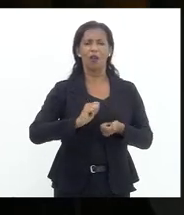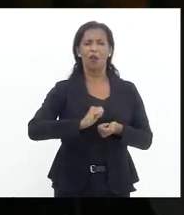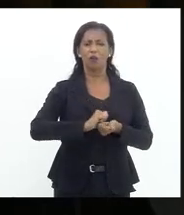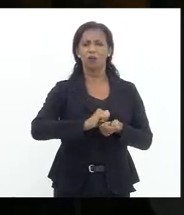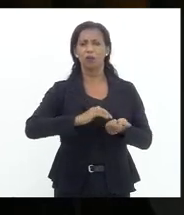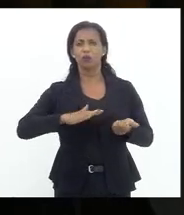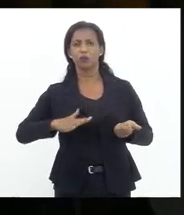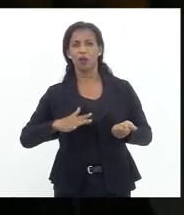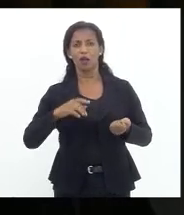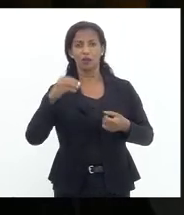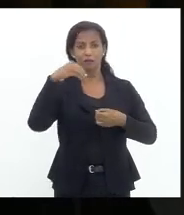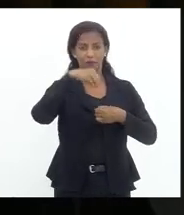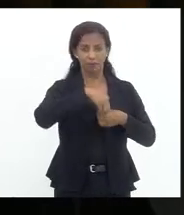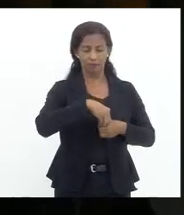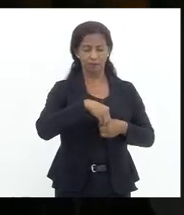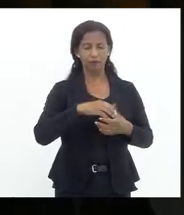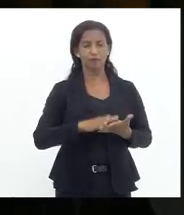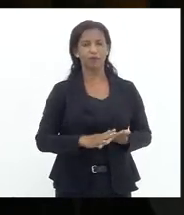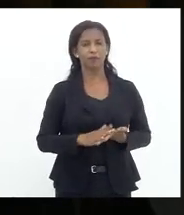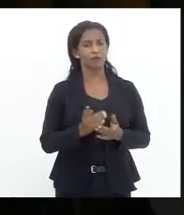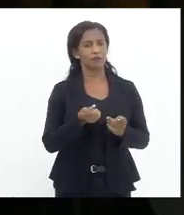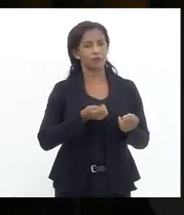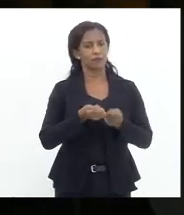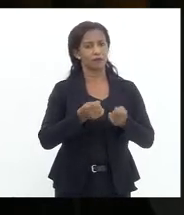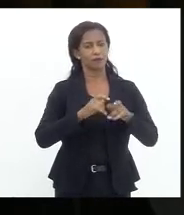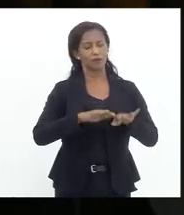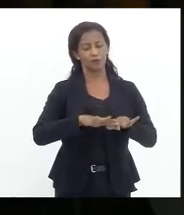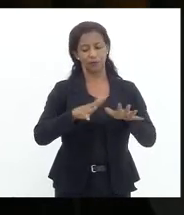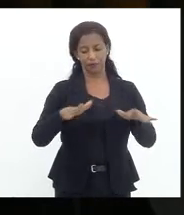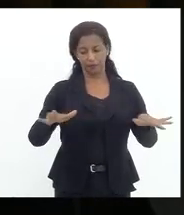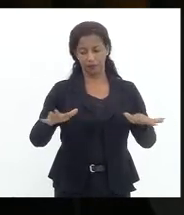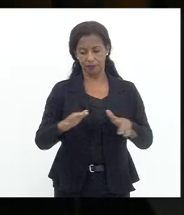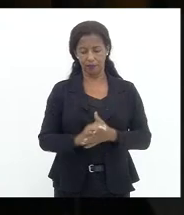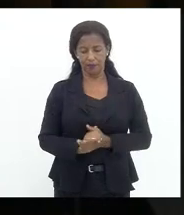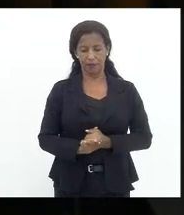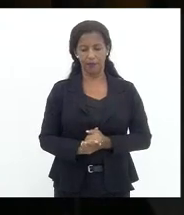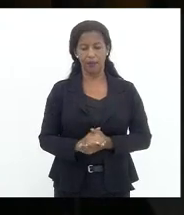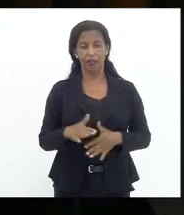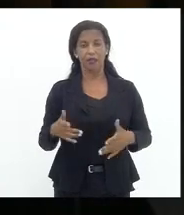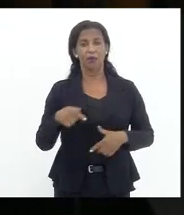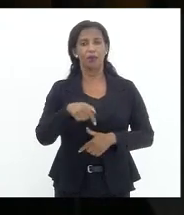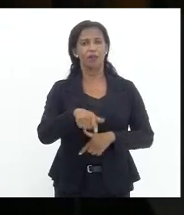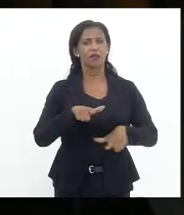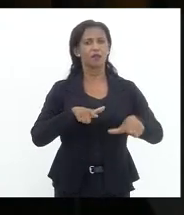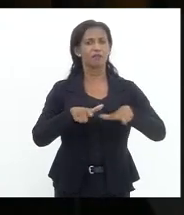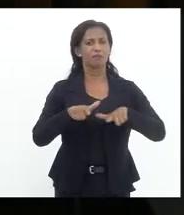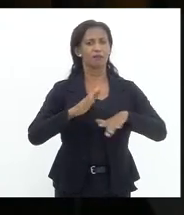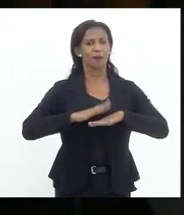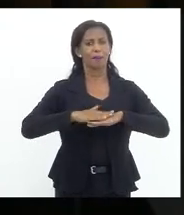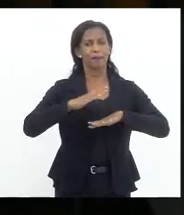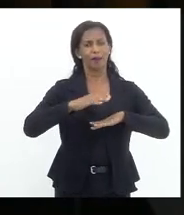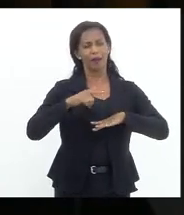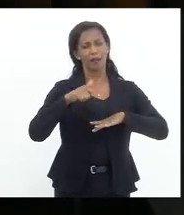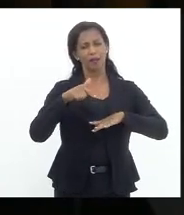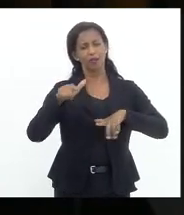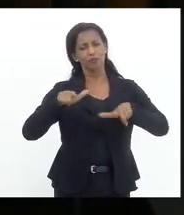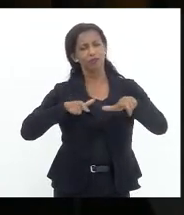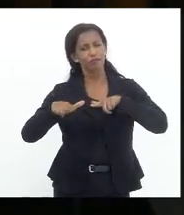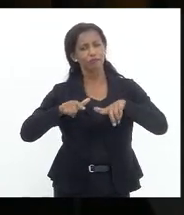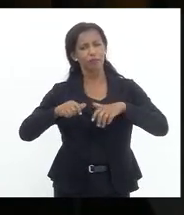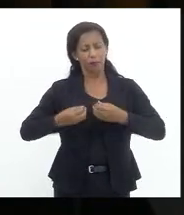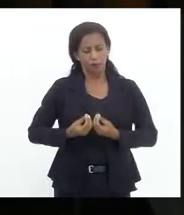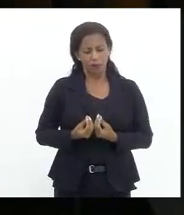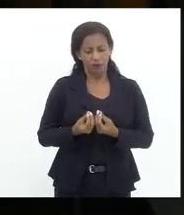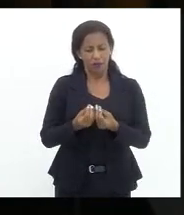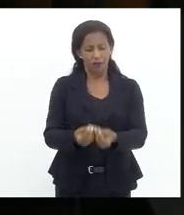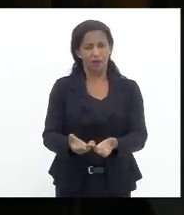estão inseridas nesta economia do mar. Então, esse trabalho é mais um trabalho positivo de entrega